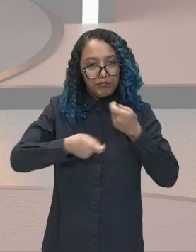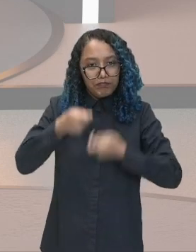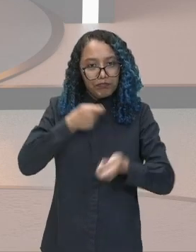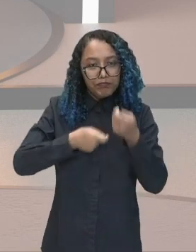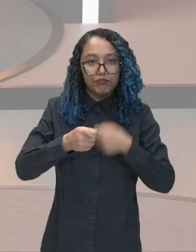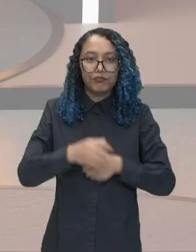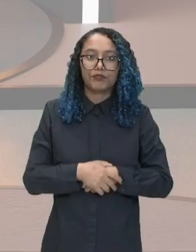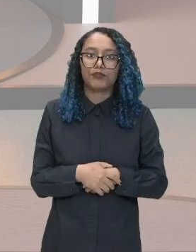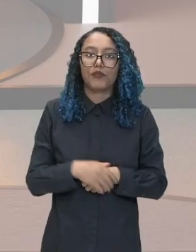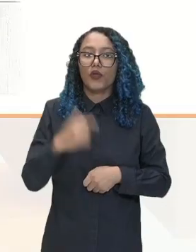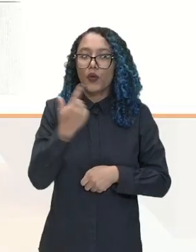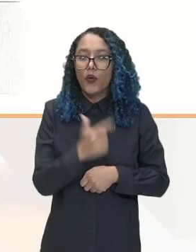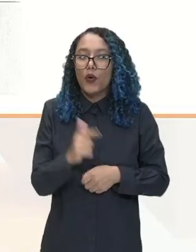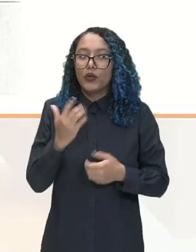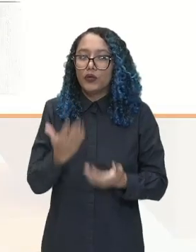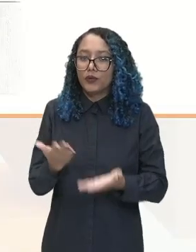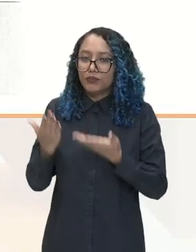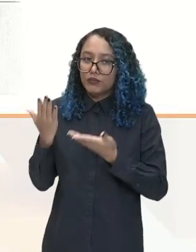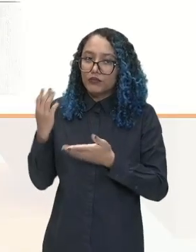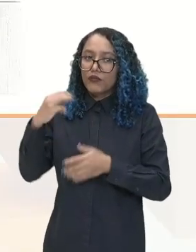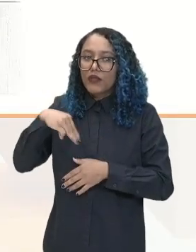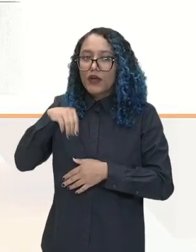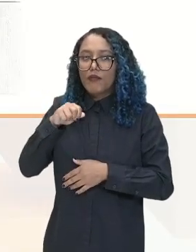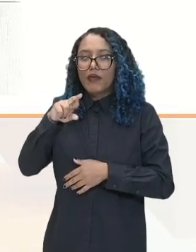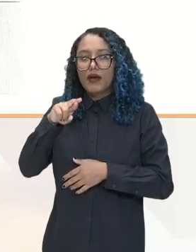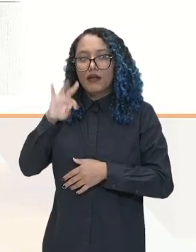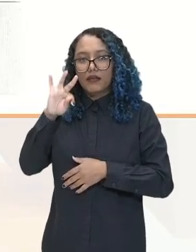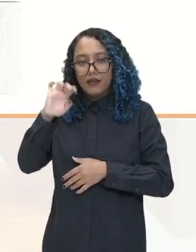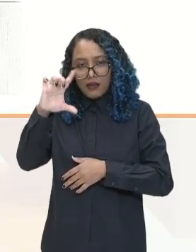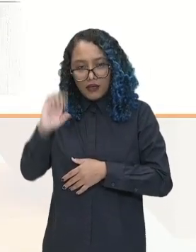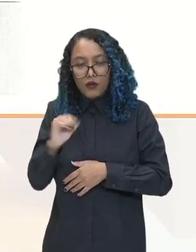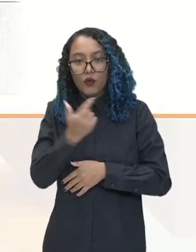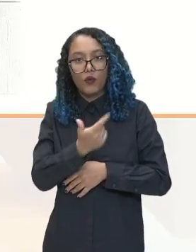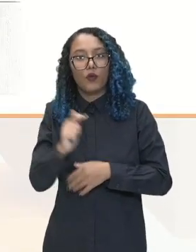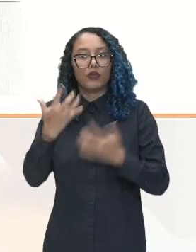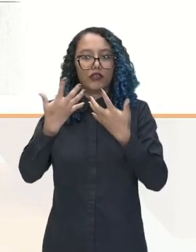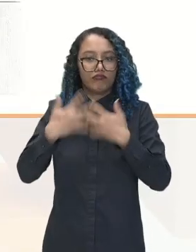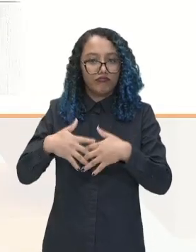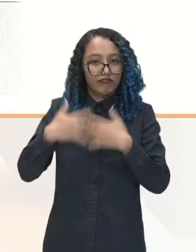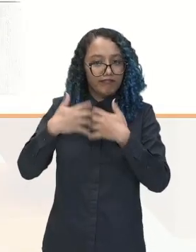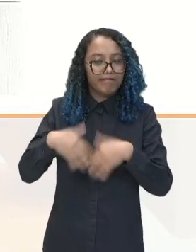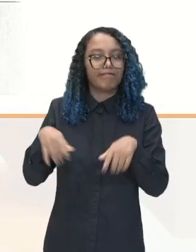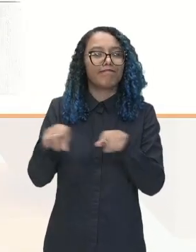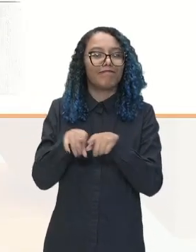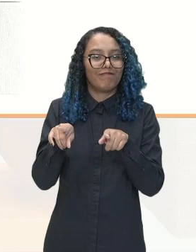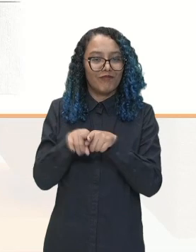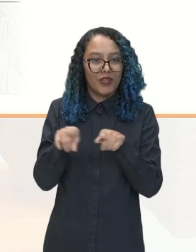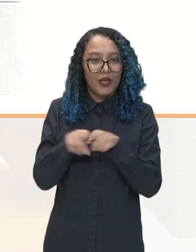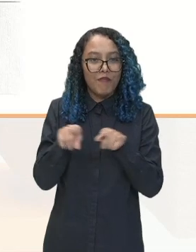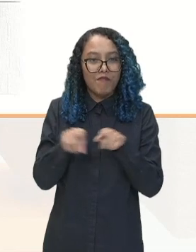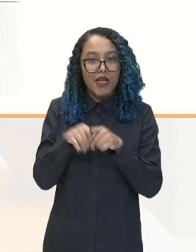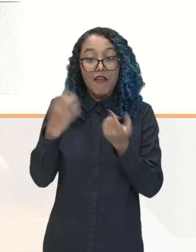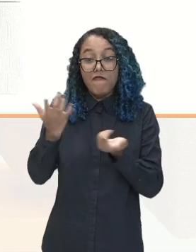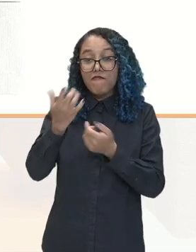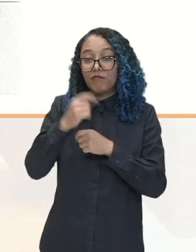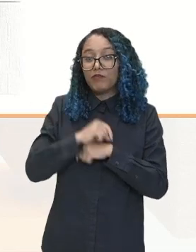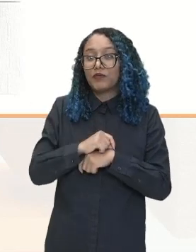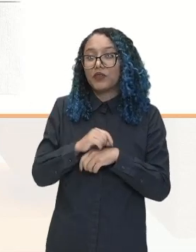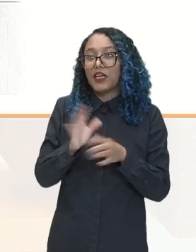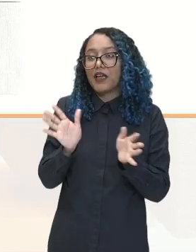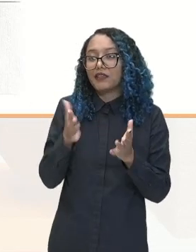O martelo a vapor, também uma outra máquina que vai facilitar, né, o dobramento de